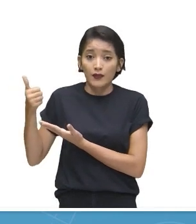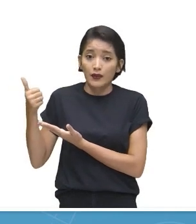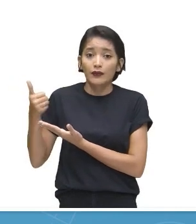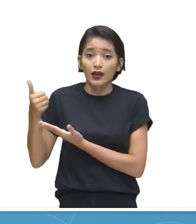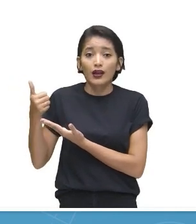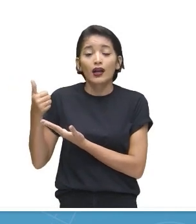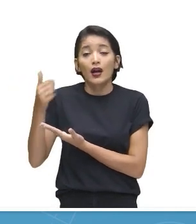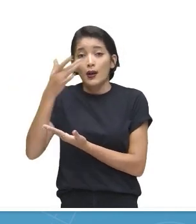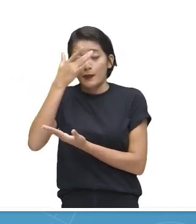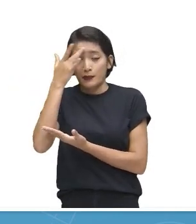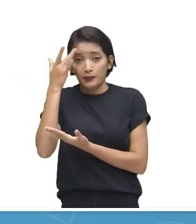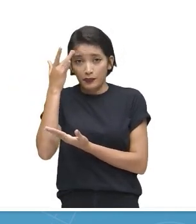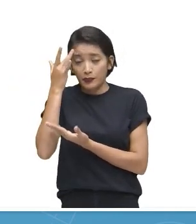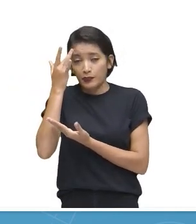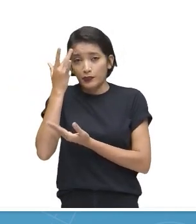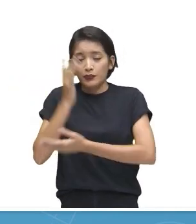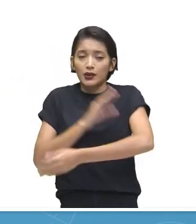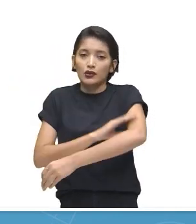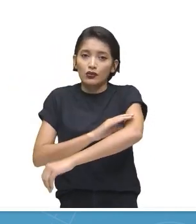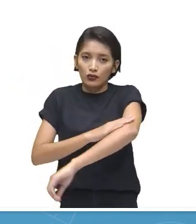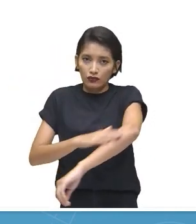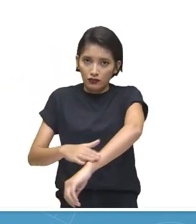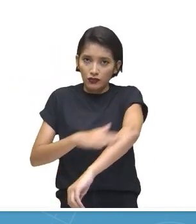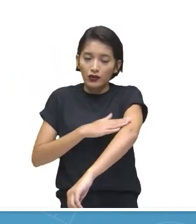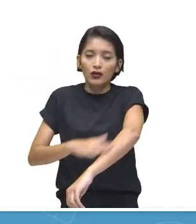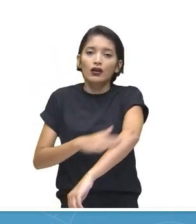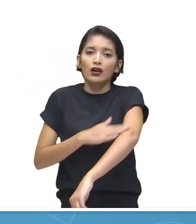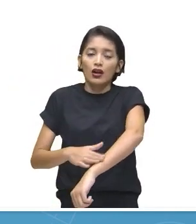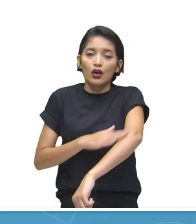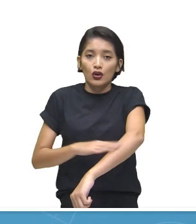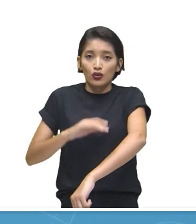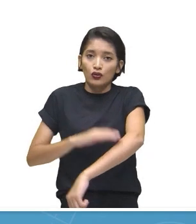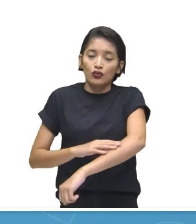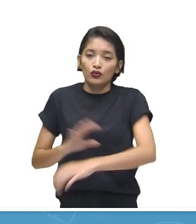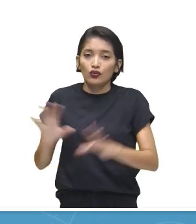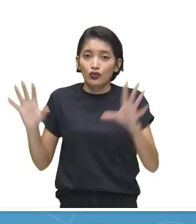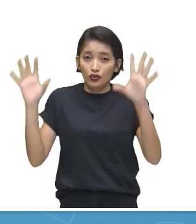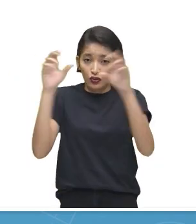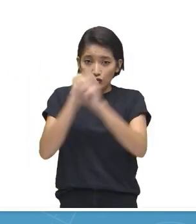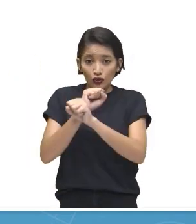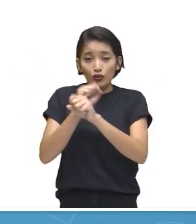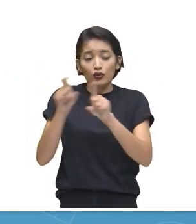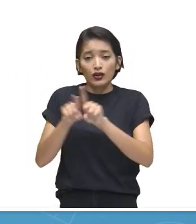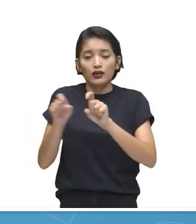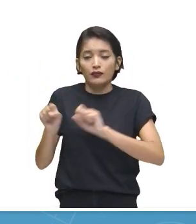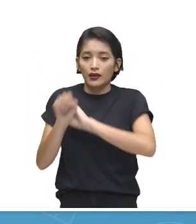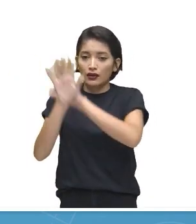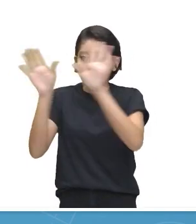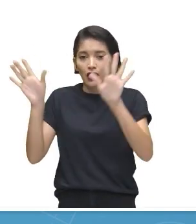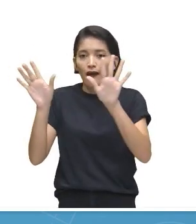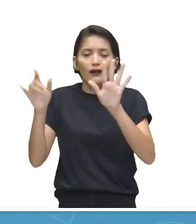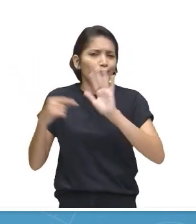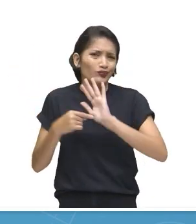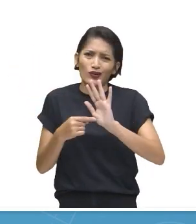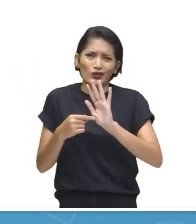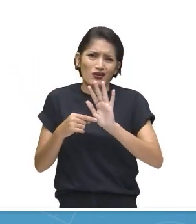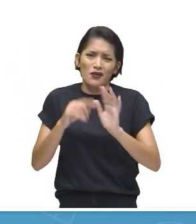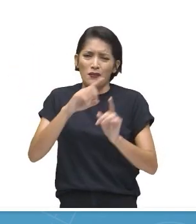pele escura, certo? E aqui, pele clara, tá? Uma amostra aí, uma representação de cada tipo de